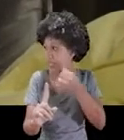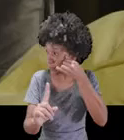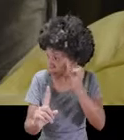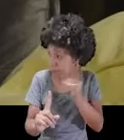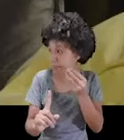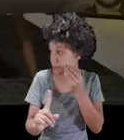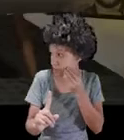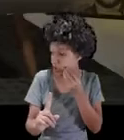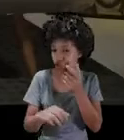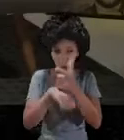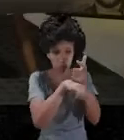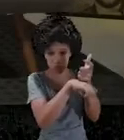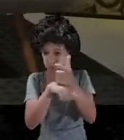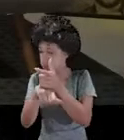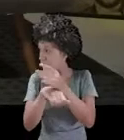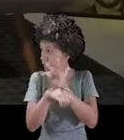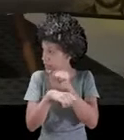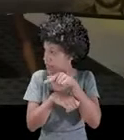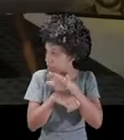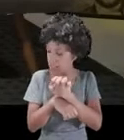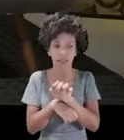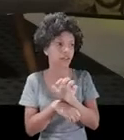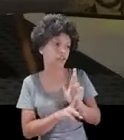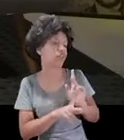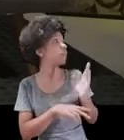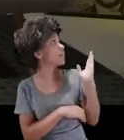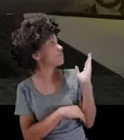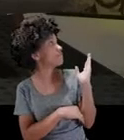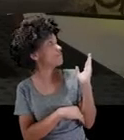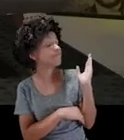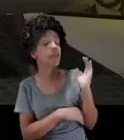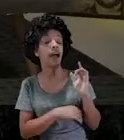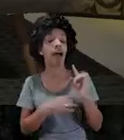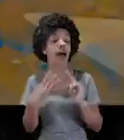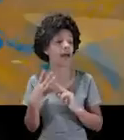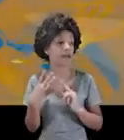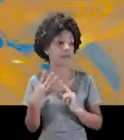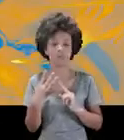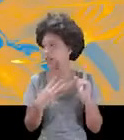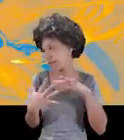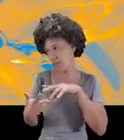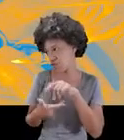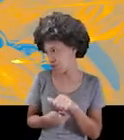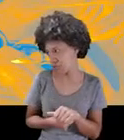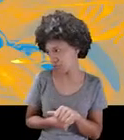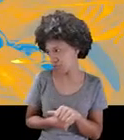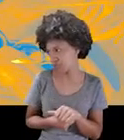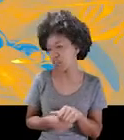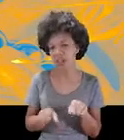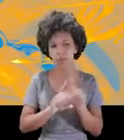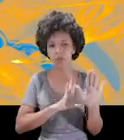Ucrânia tentando impedir um tanque entendi a diferença é essa aqui é bem